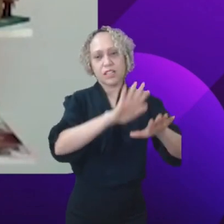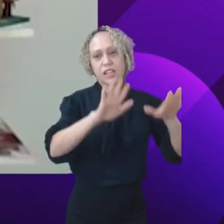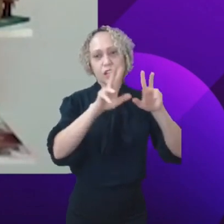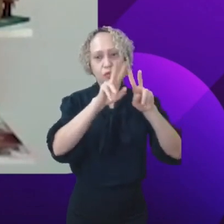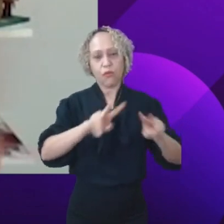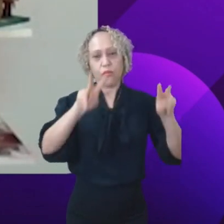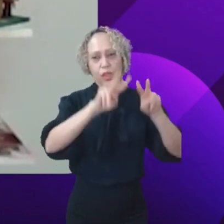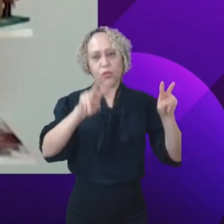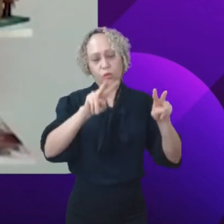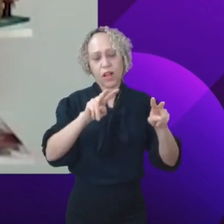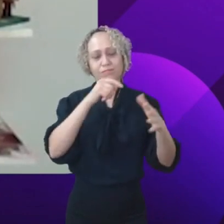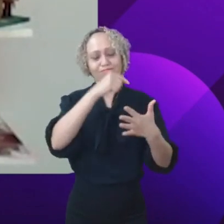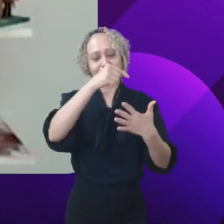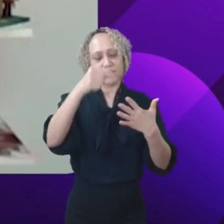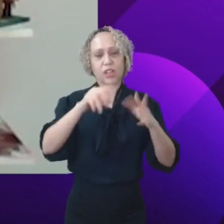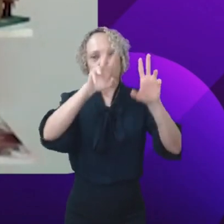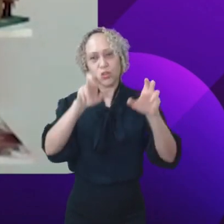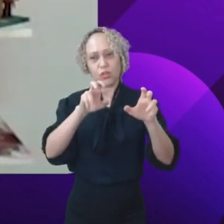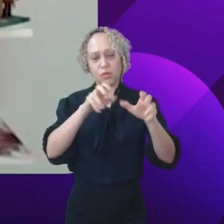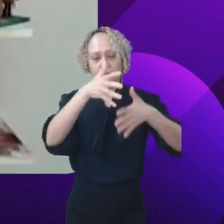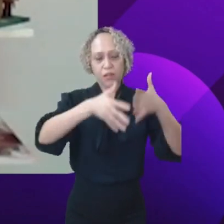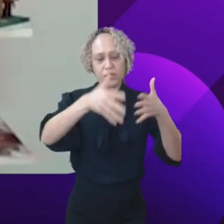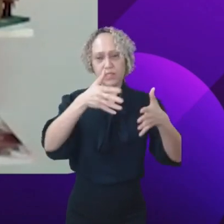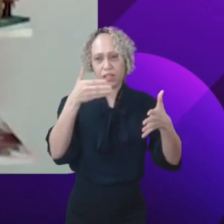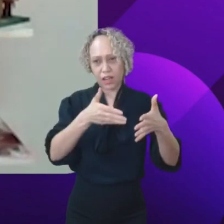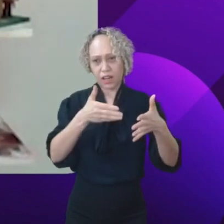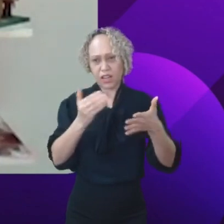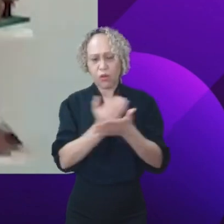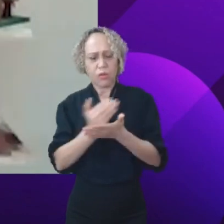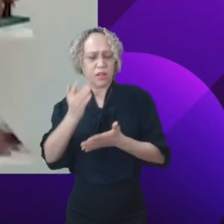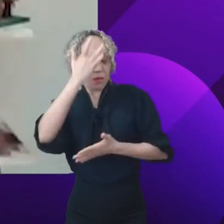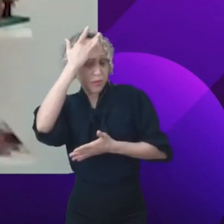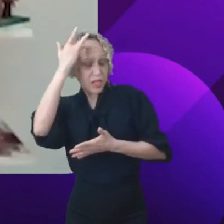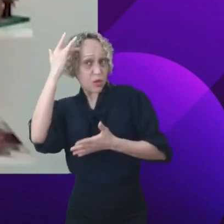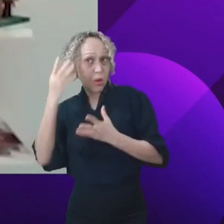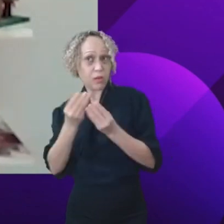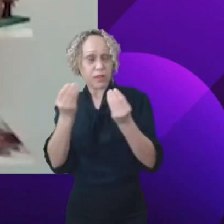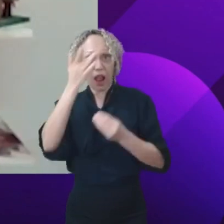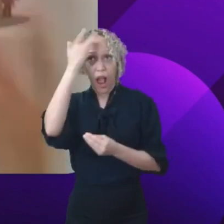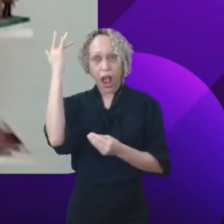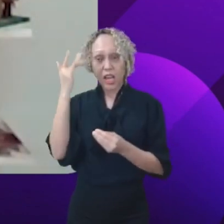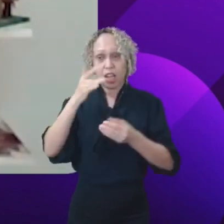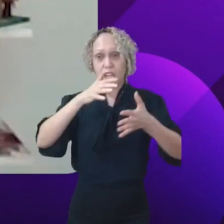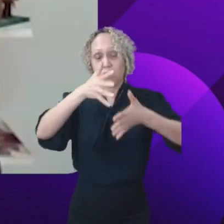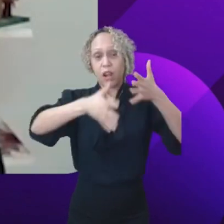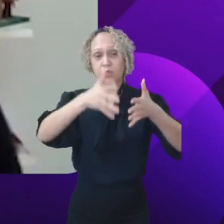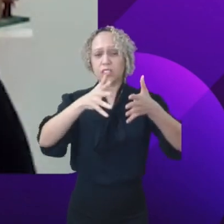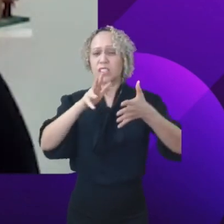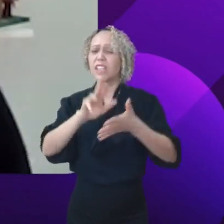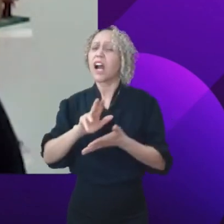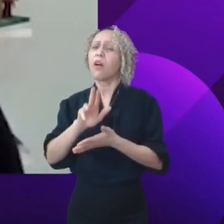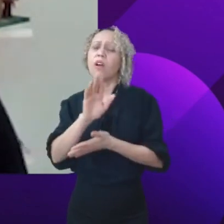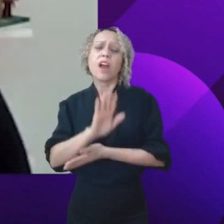Então, existem muitas questões, né, sobre a língua de sinais, né? Muitas pessoas acham que a língua de sinais é universal, né? Então, a mesma língua de sinais